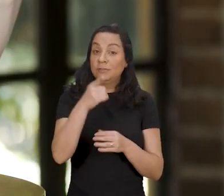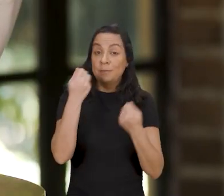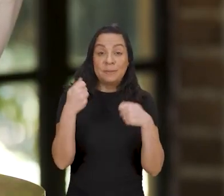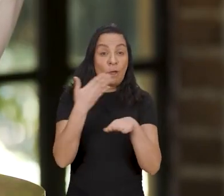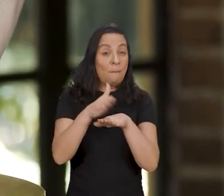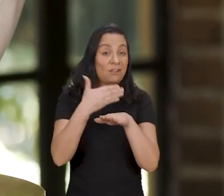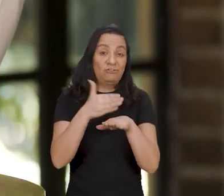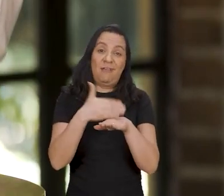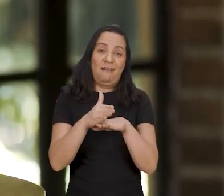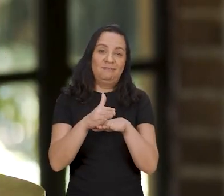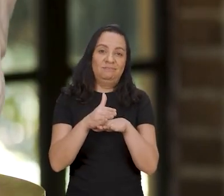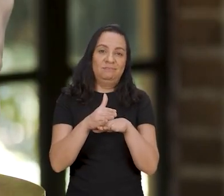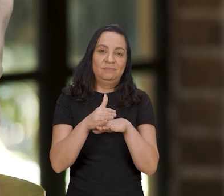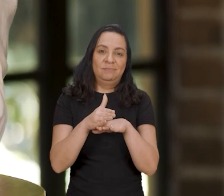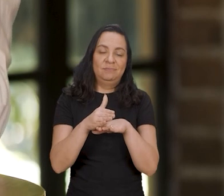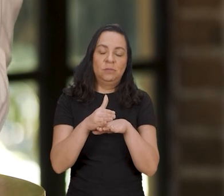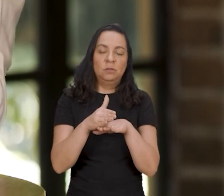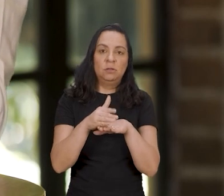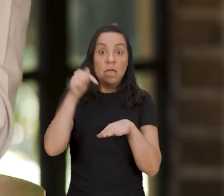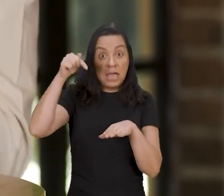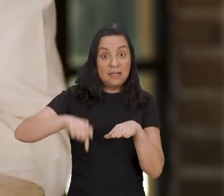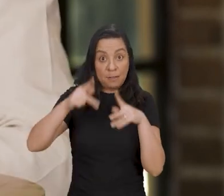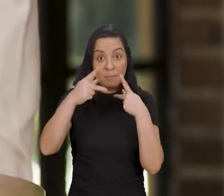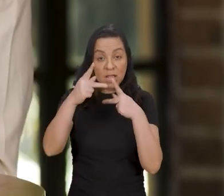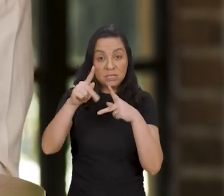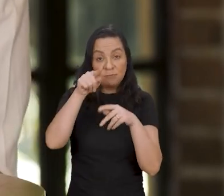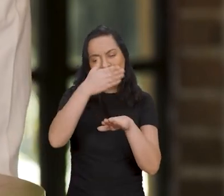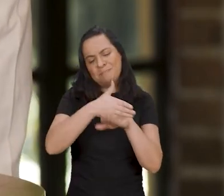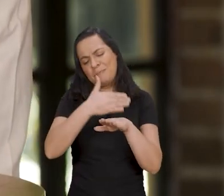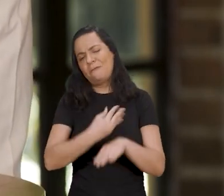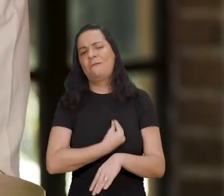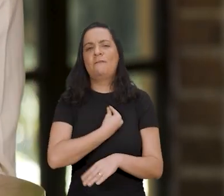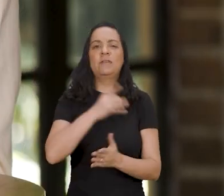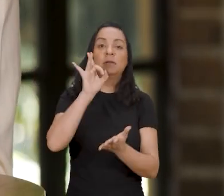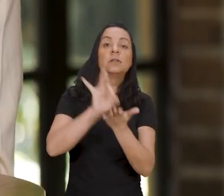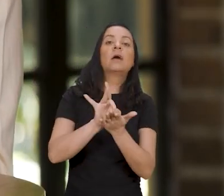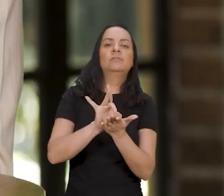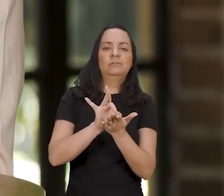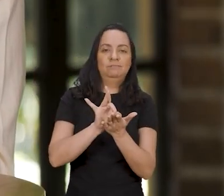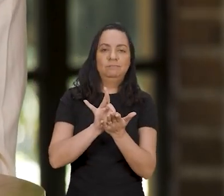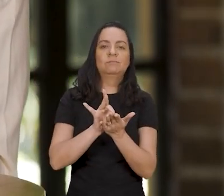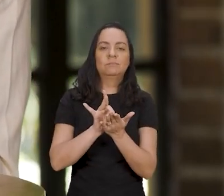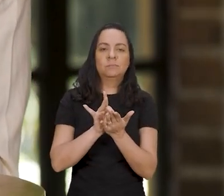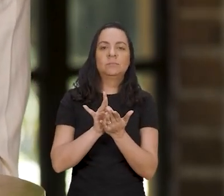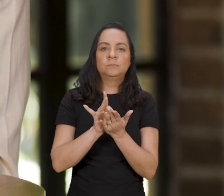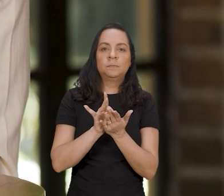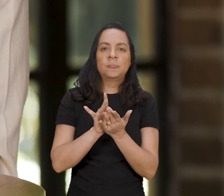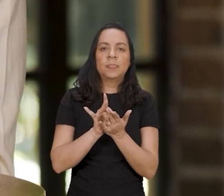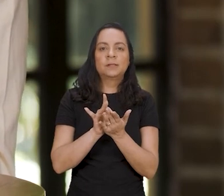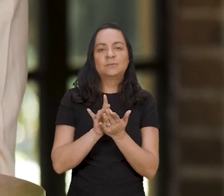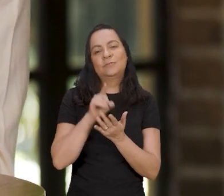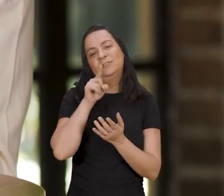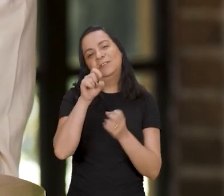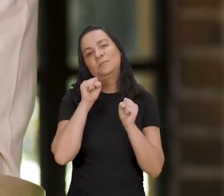praticar. E que esse sermão venha de verdade servir para que